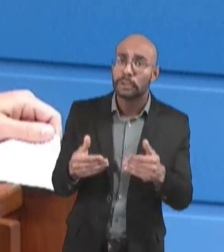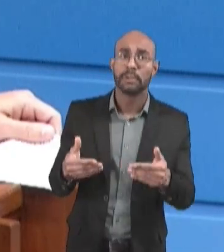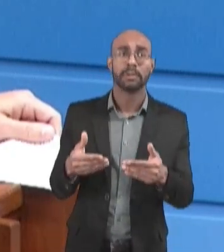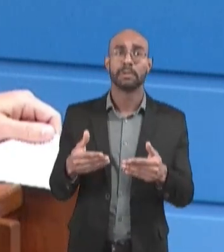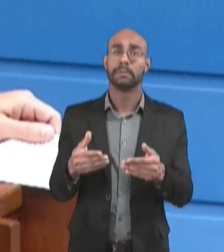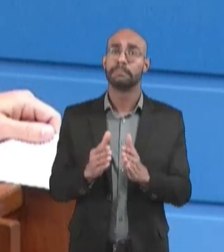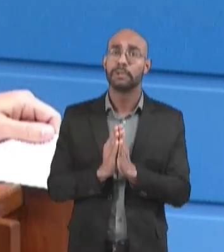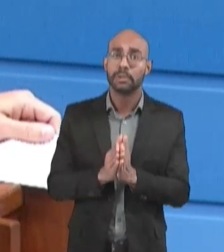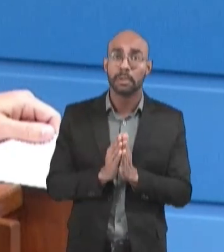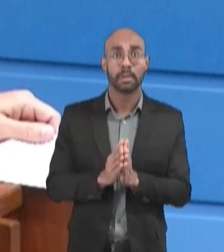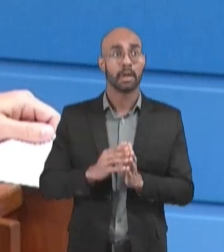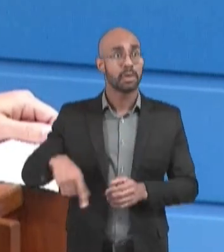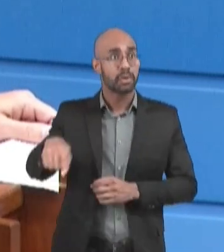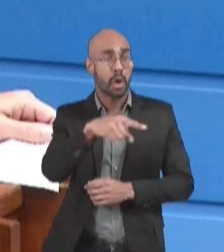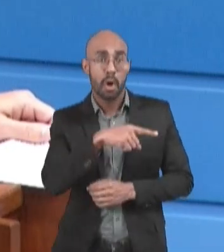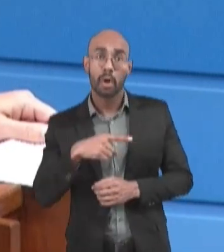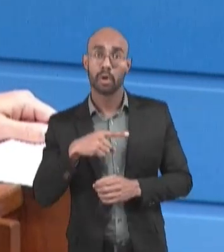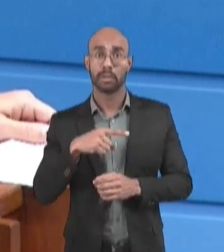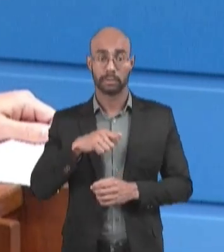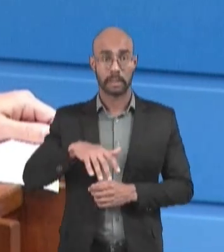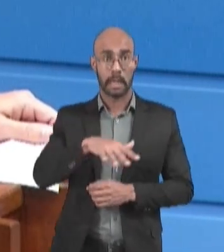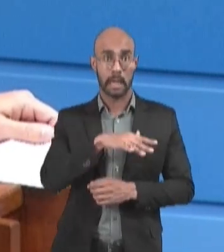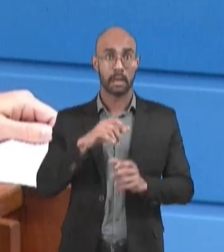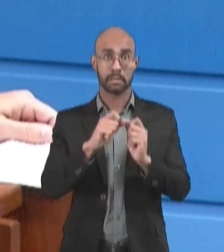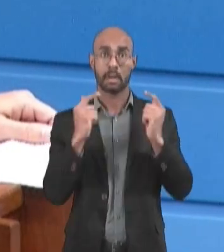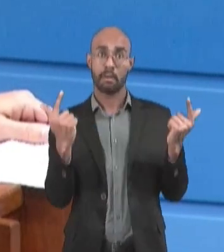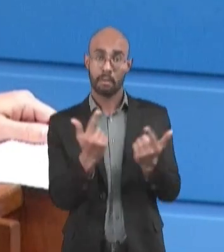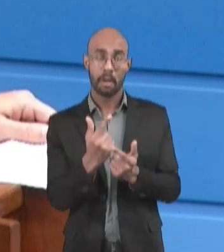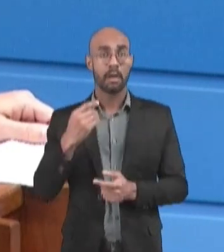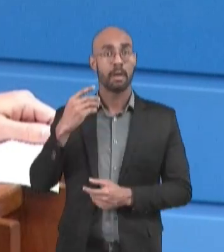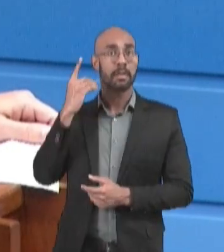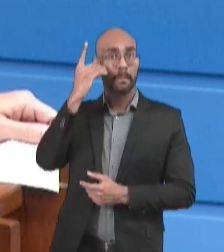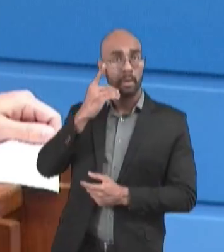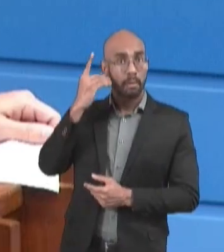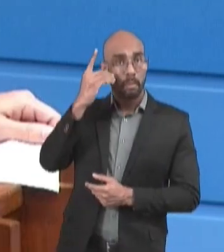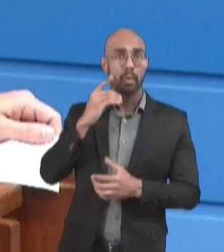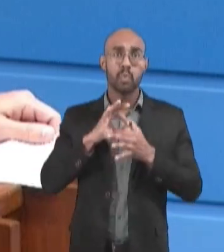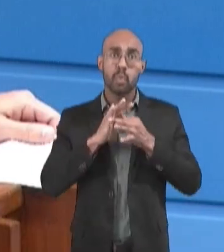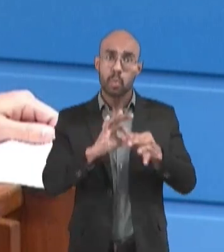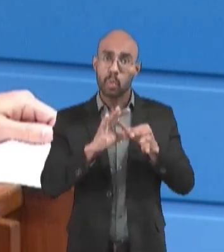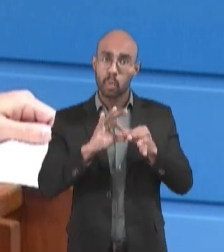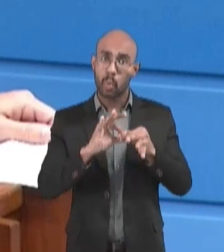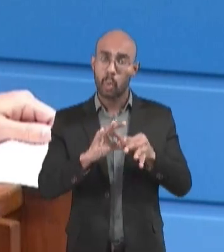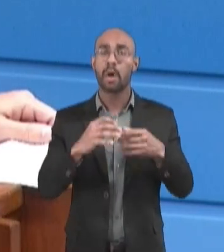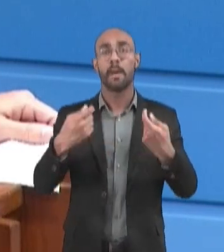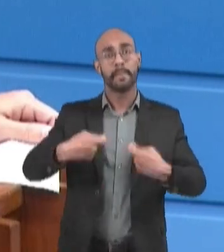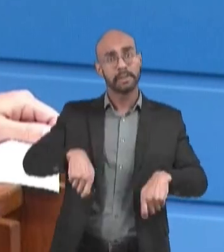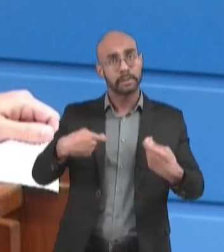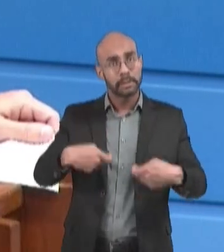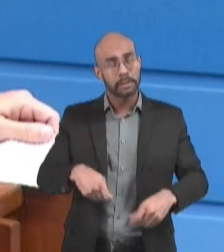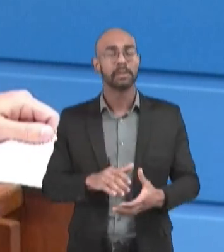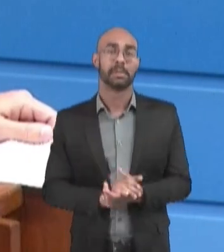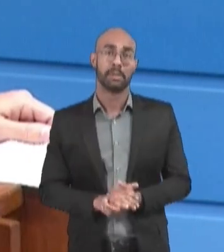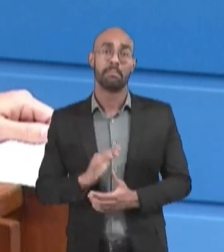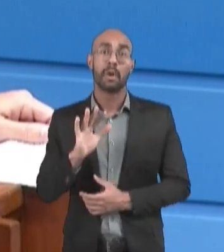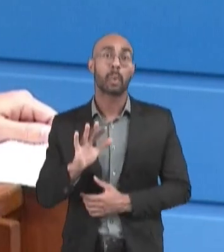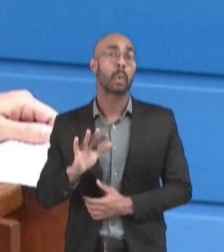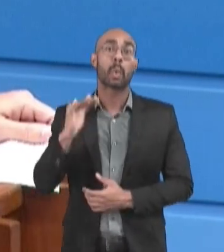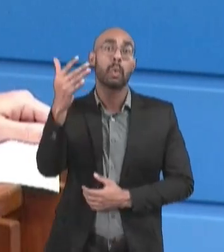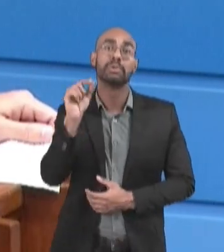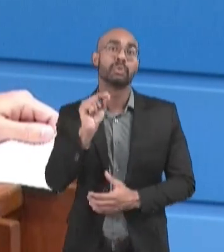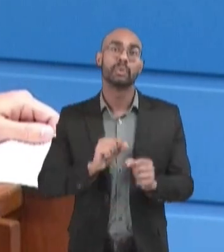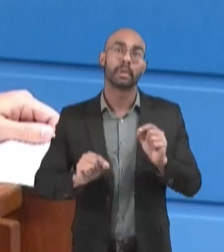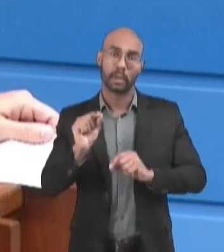para que nós, parlamentares, tenhamos realmente uma união para que venha a acontecer